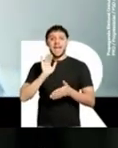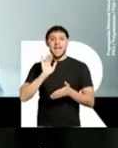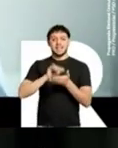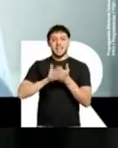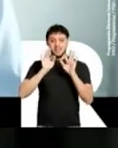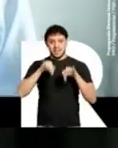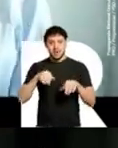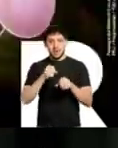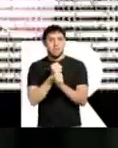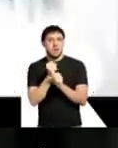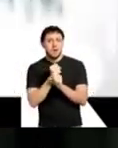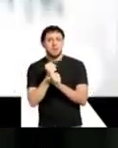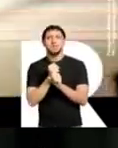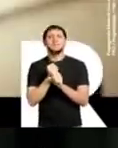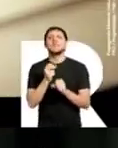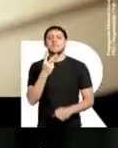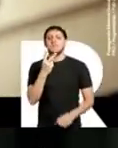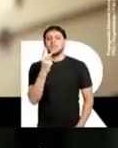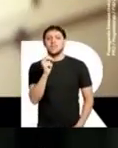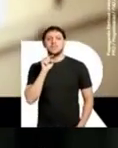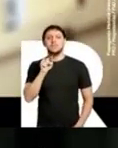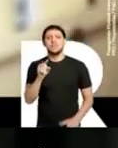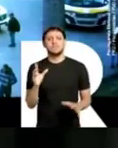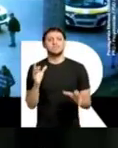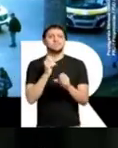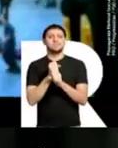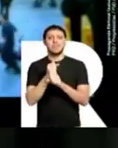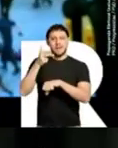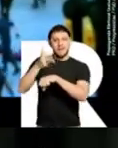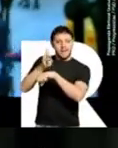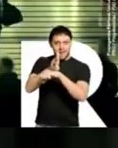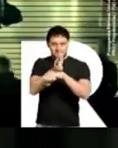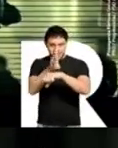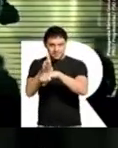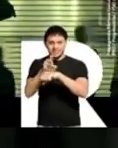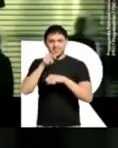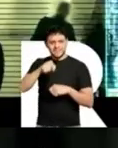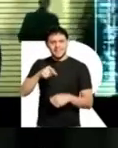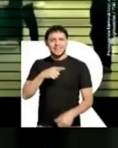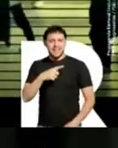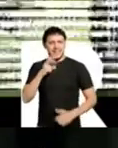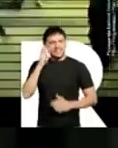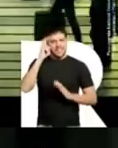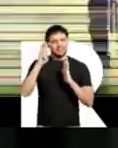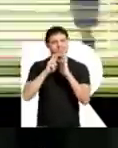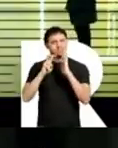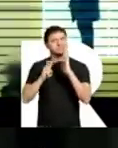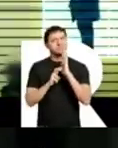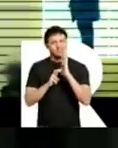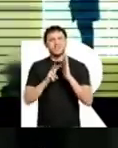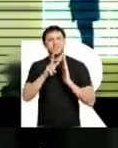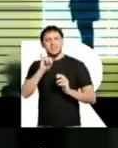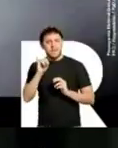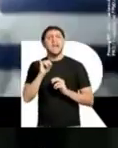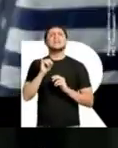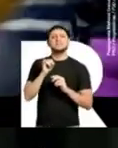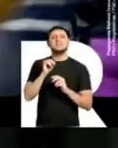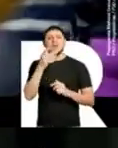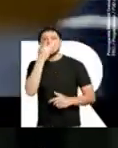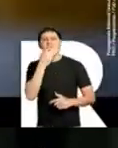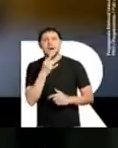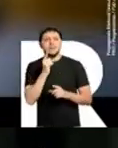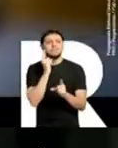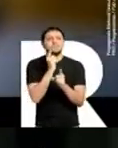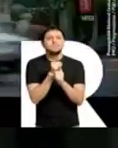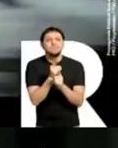o final do ano 20 mil câmeras em todo canto da cidade. São câmeras com inteligência artificial. Vai fazer